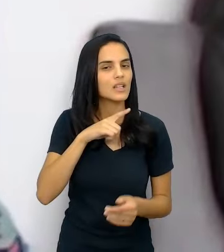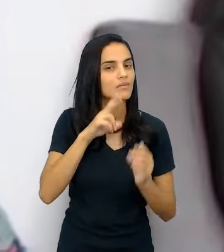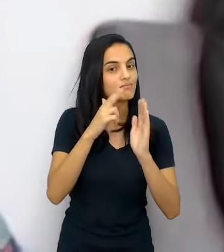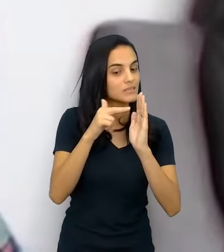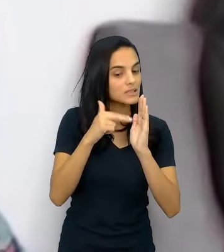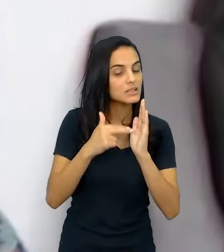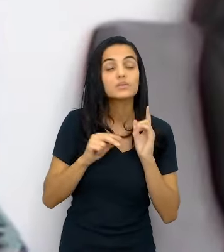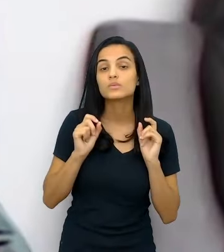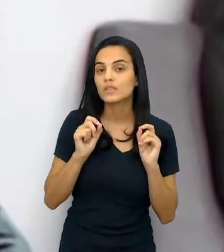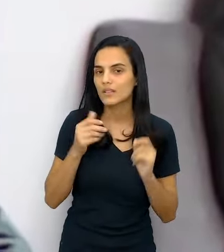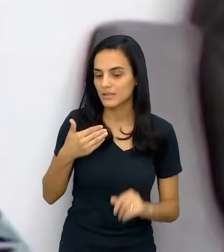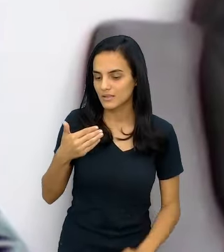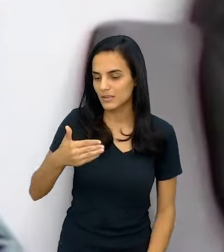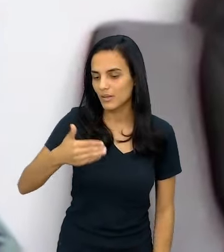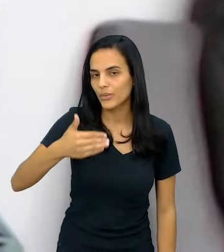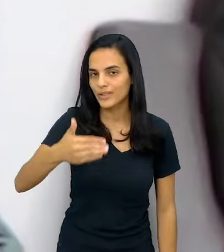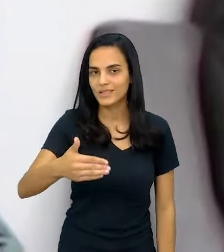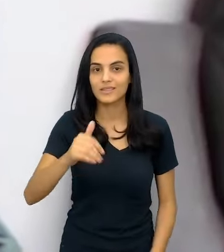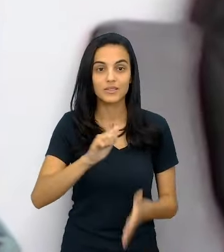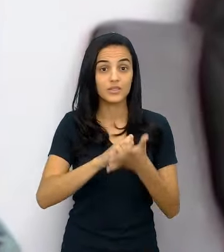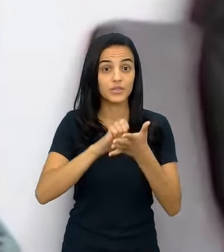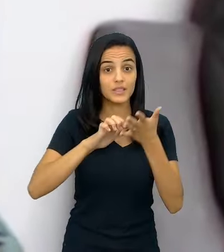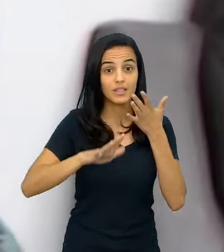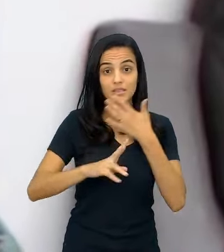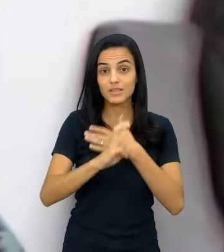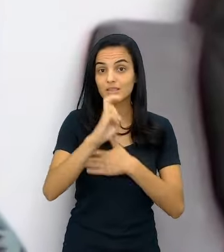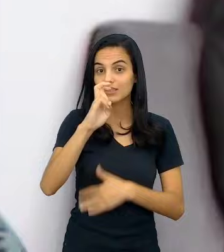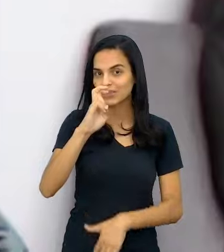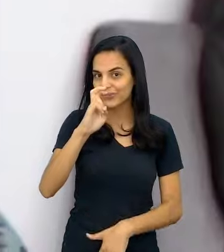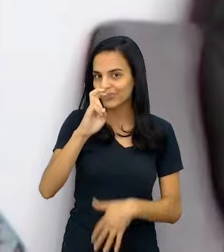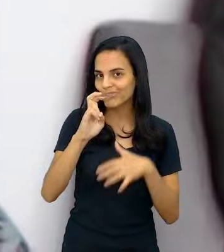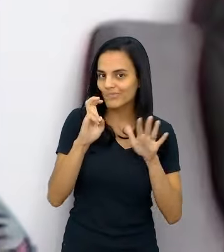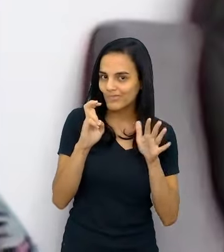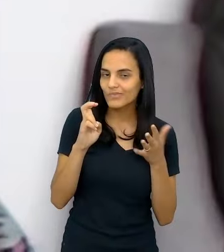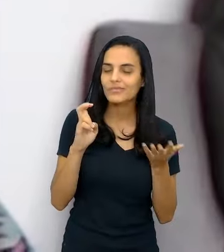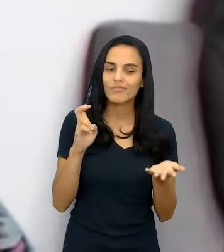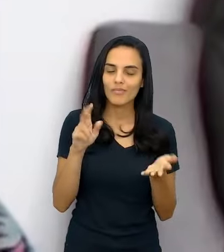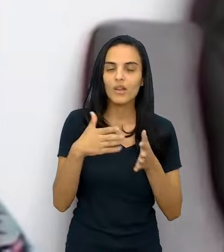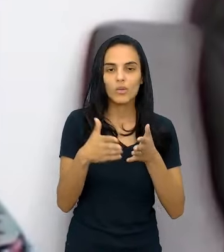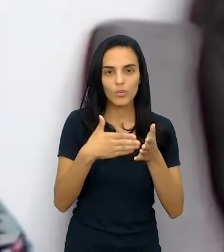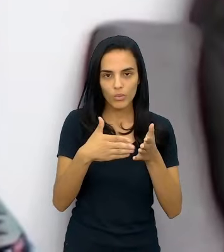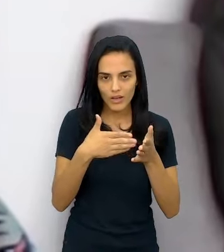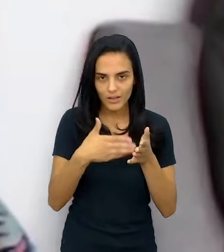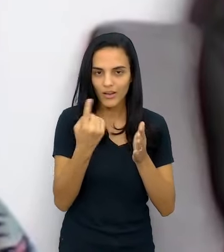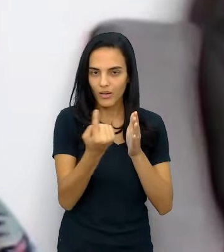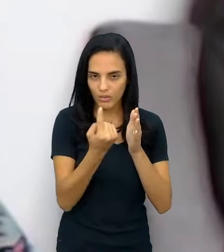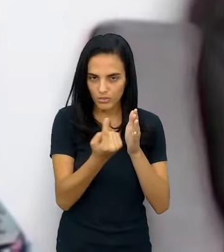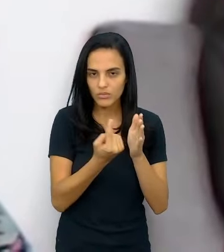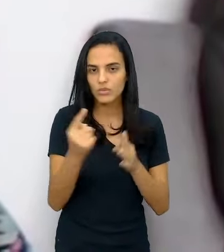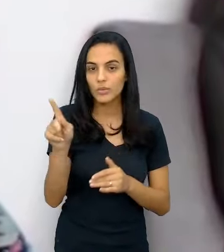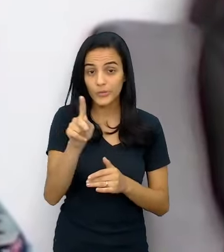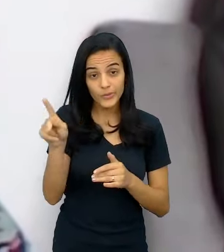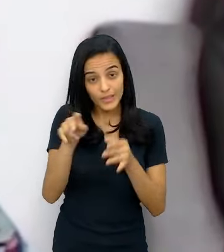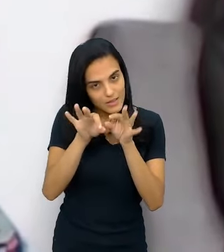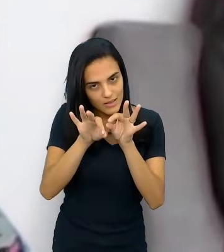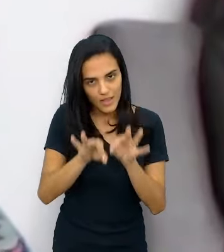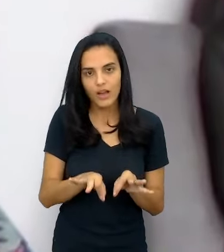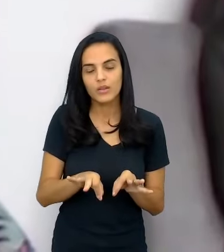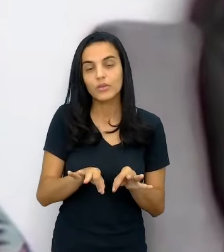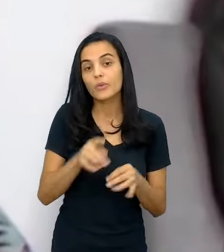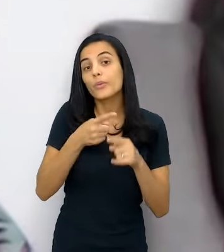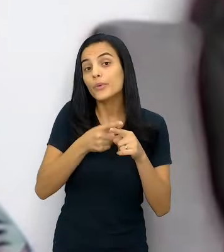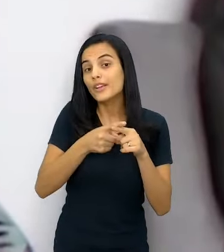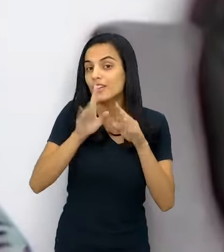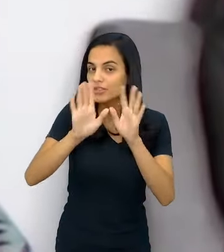ali sequência de atividade 5, na realidade. No caderno do professor está correto, porque eles